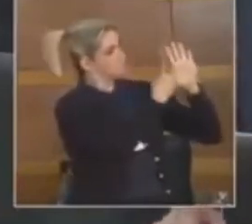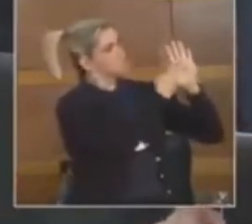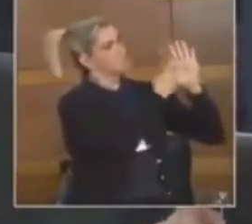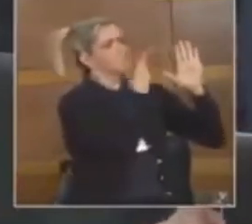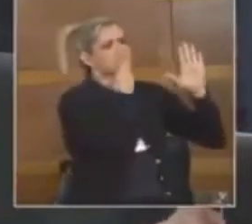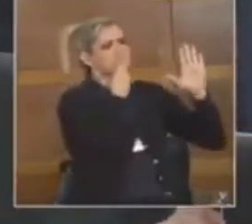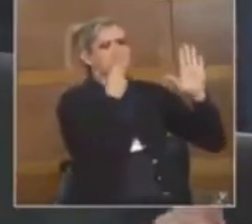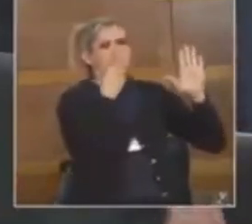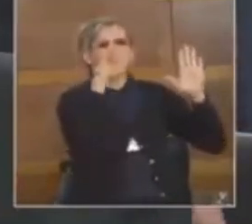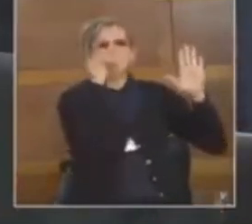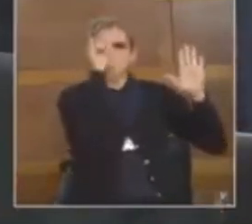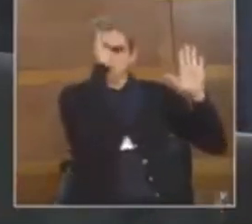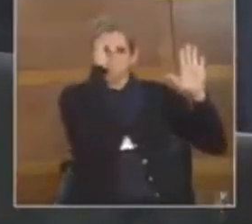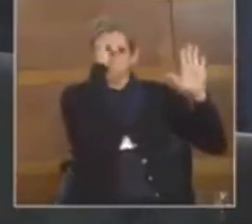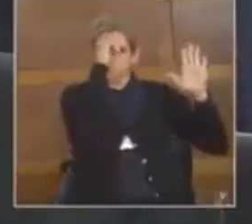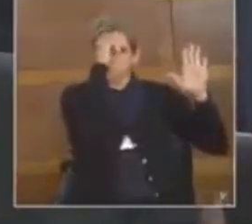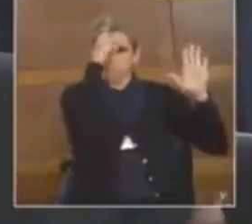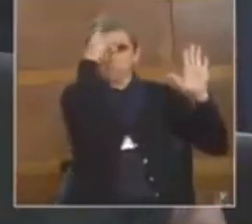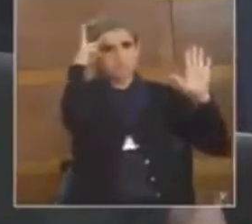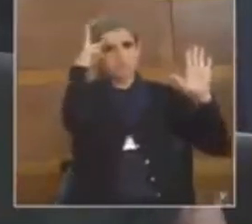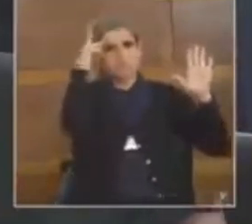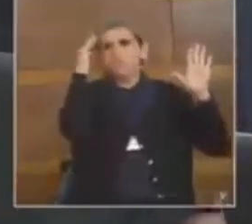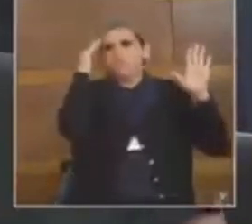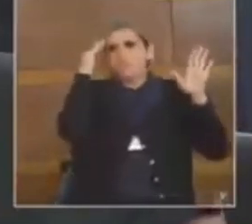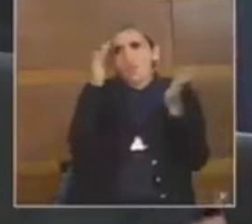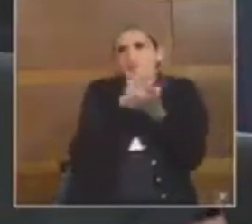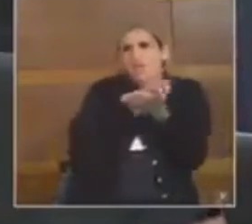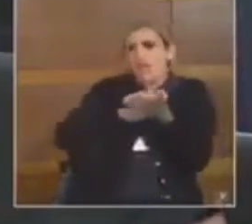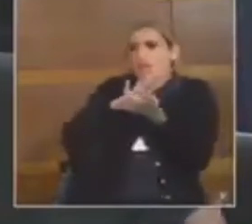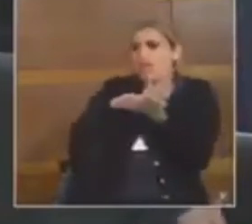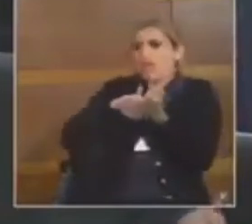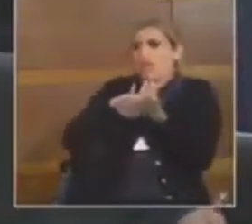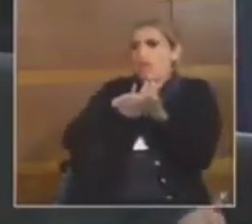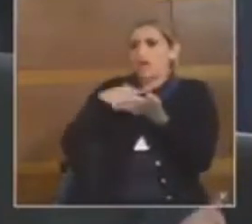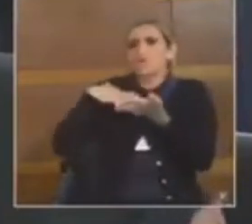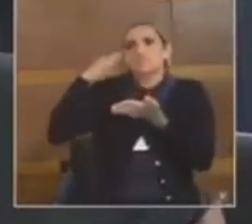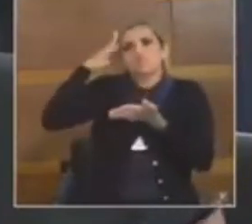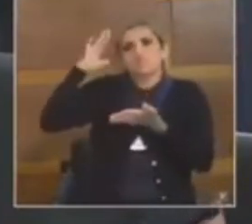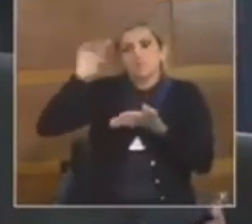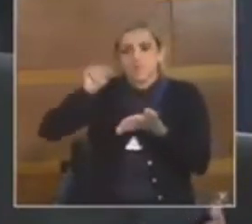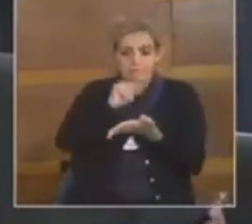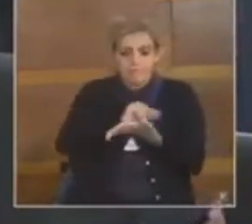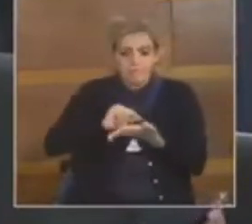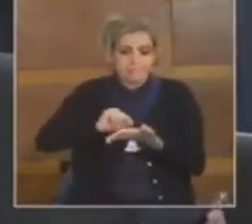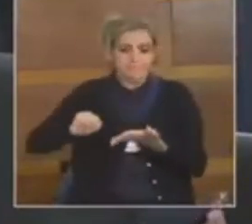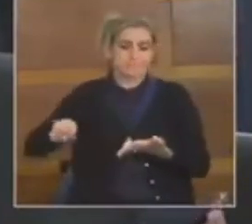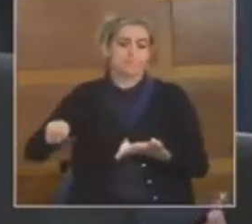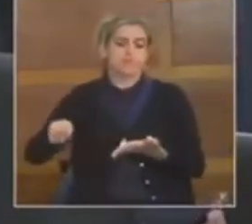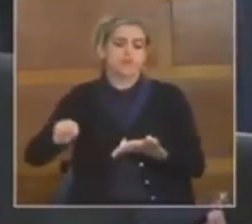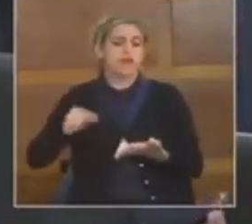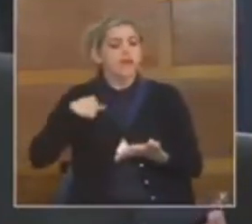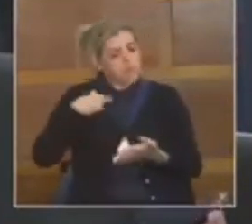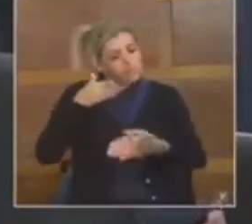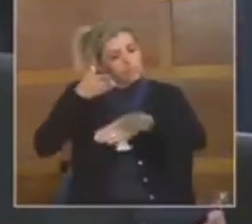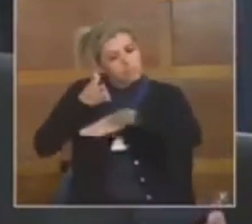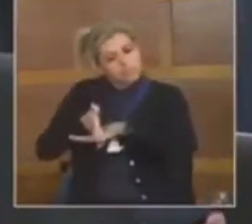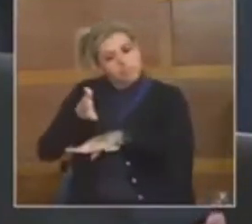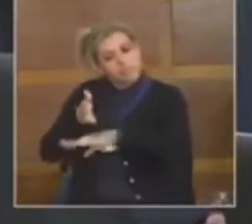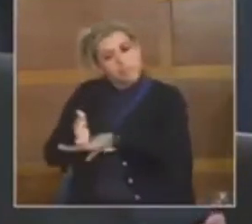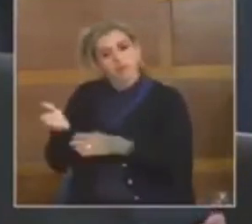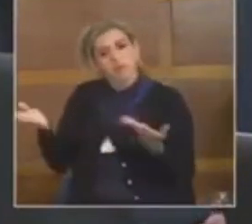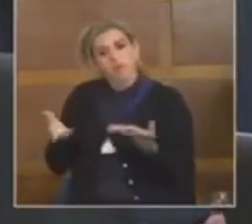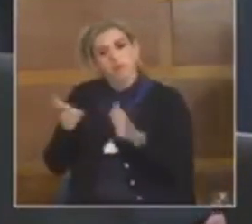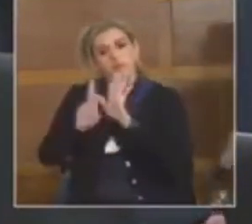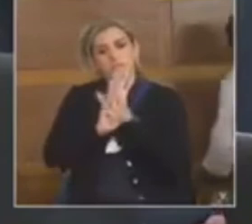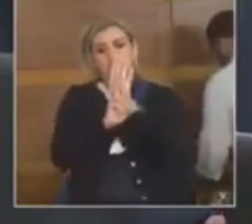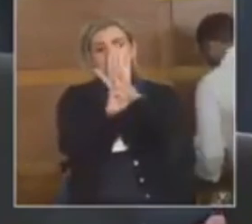bocado de besteira e pessoas que não entende o mínimo da situação Vai lá e comenta então quero dizer que estarei entrando com